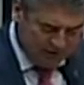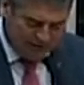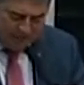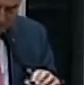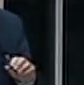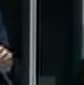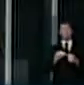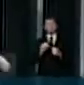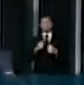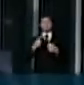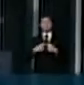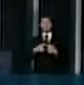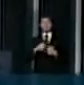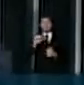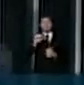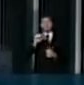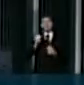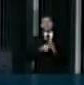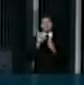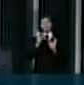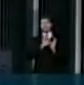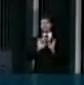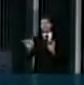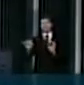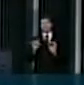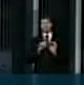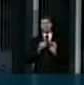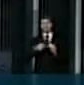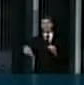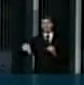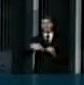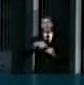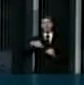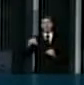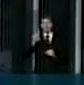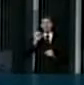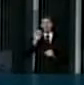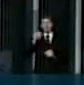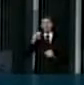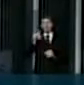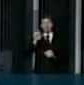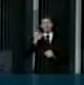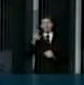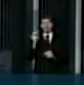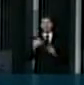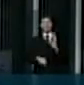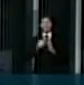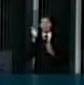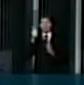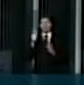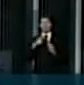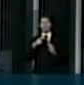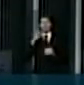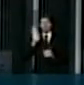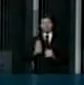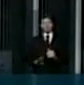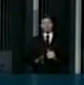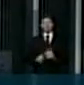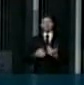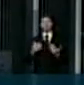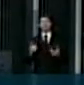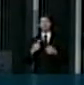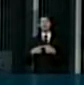formado pelos municípios de São Bento do Sul, Campo Alegre, Rio Negrinho e Corupá. Foi o primeiro consórcio ambiental instalado no Brasil. Então,